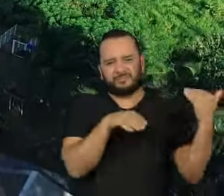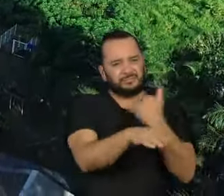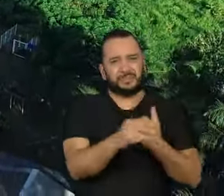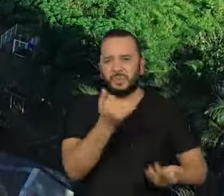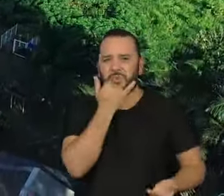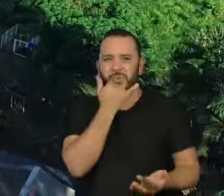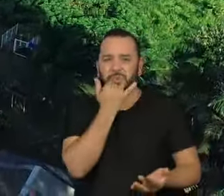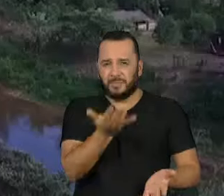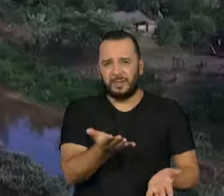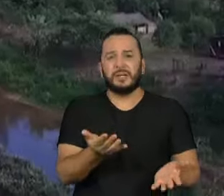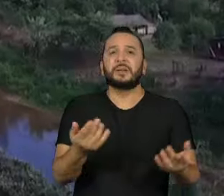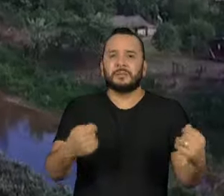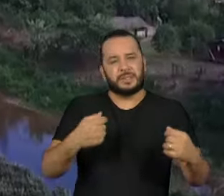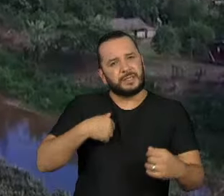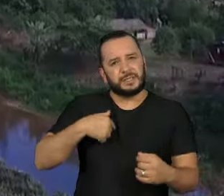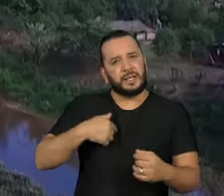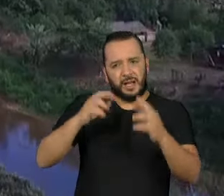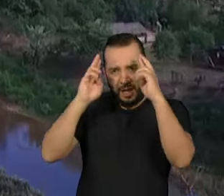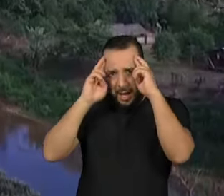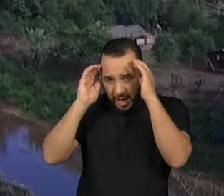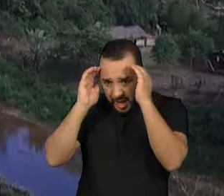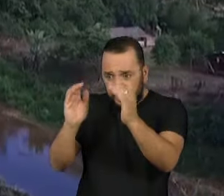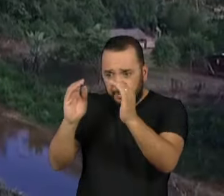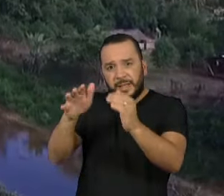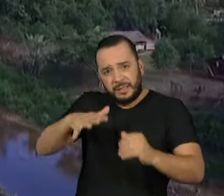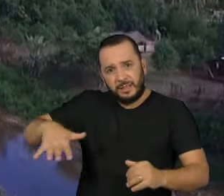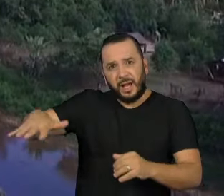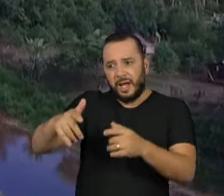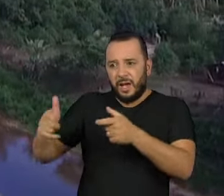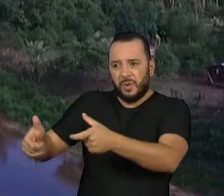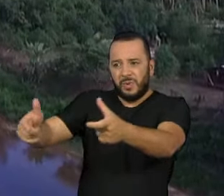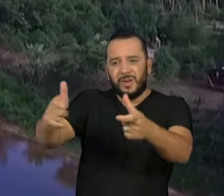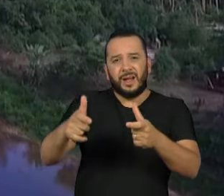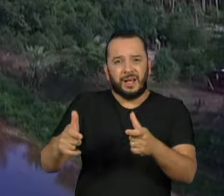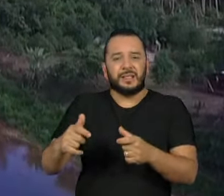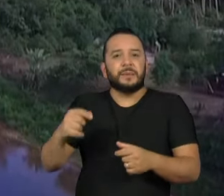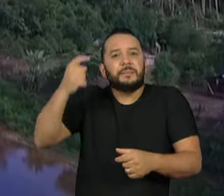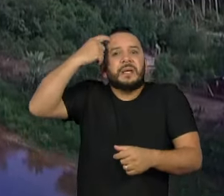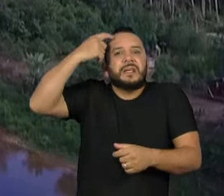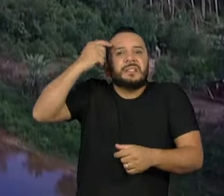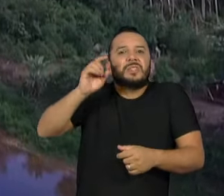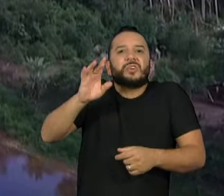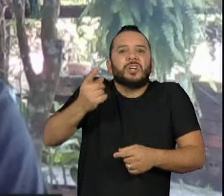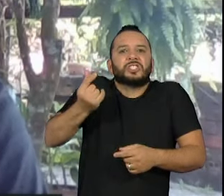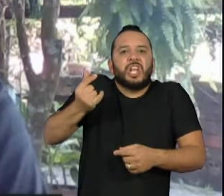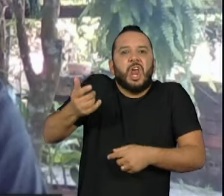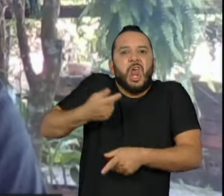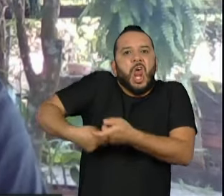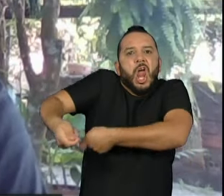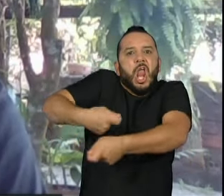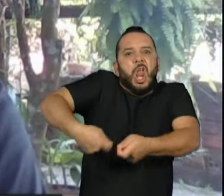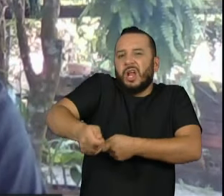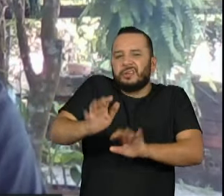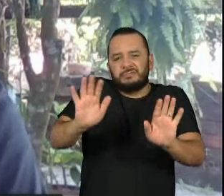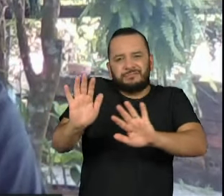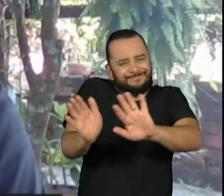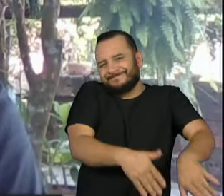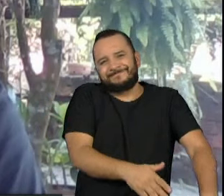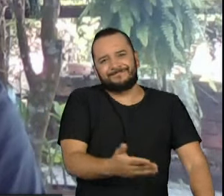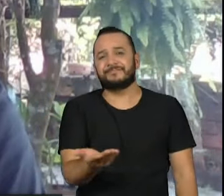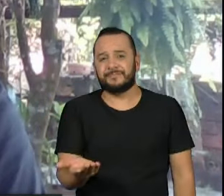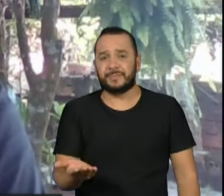a realidade dos territórios em benefício de interesses econômicos. Nós tivemos exemplos aqui no Acre, na região